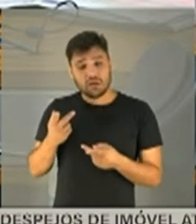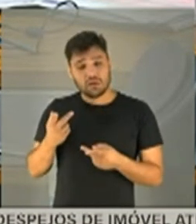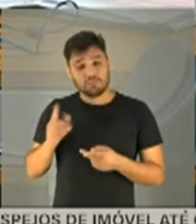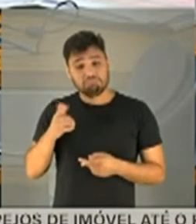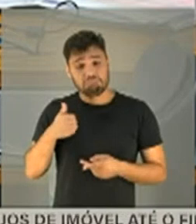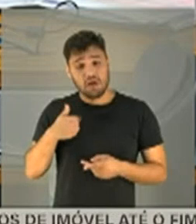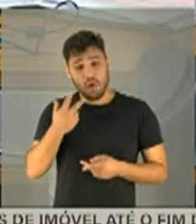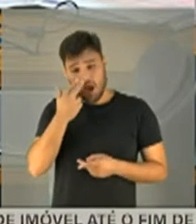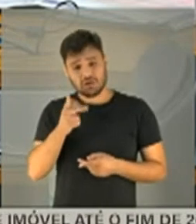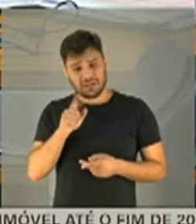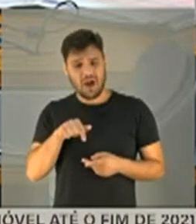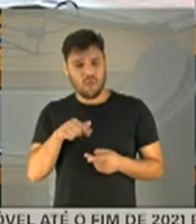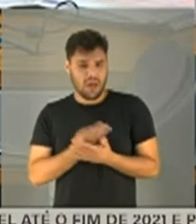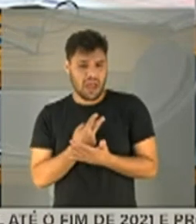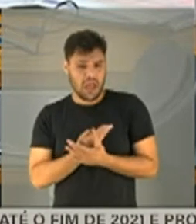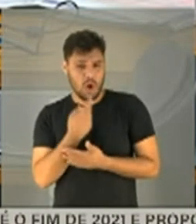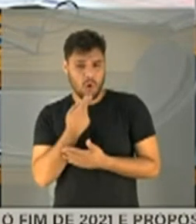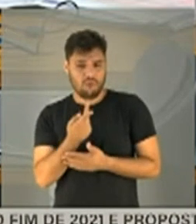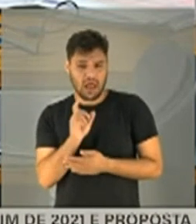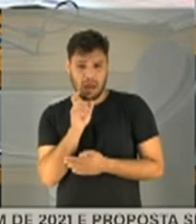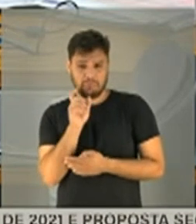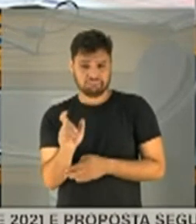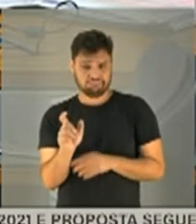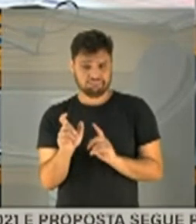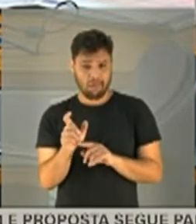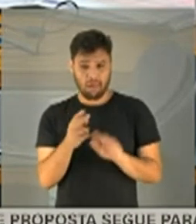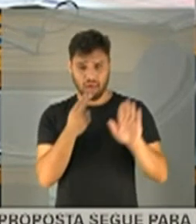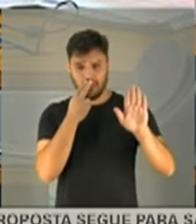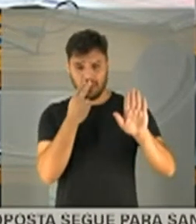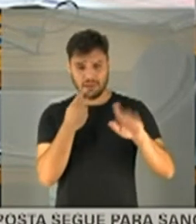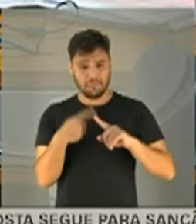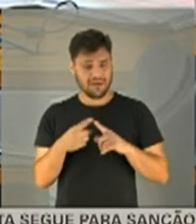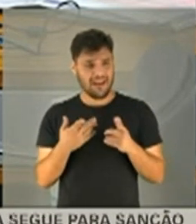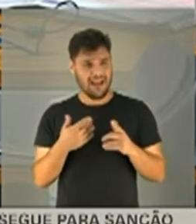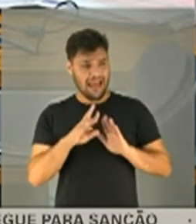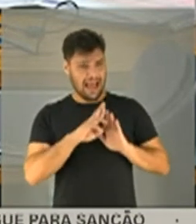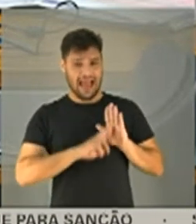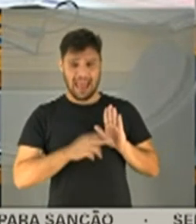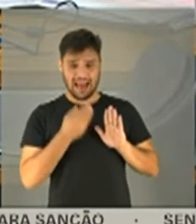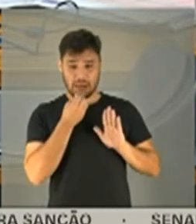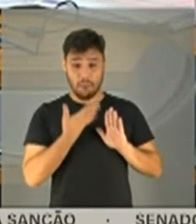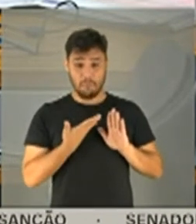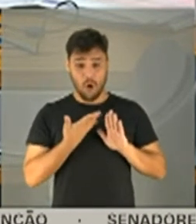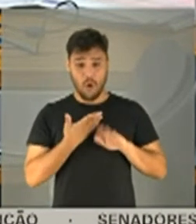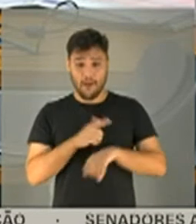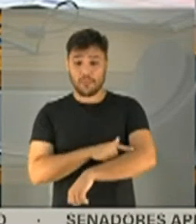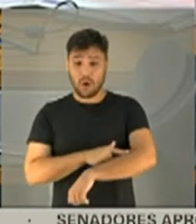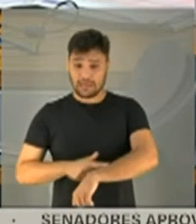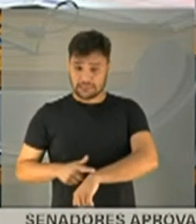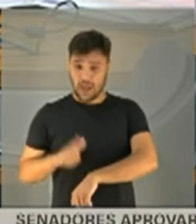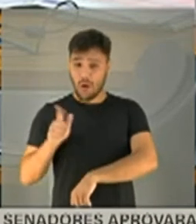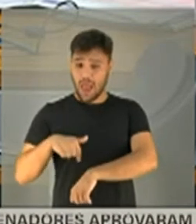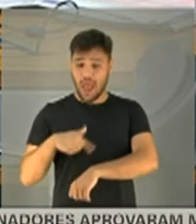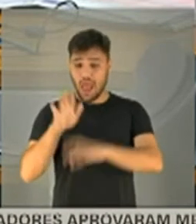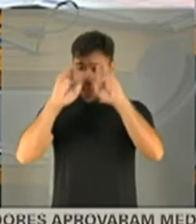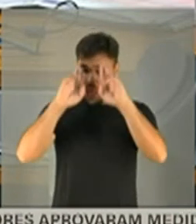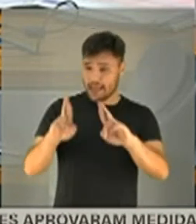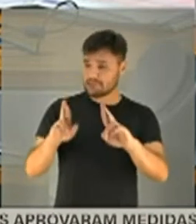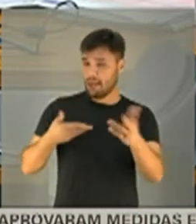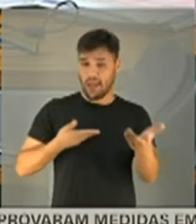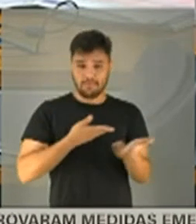acho que é um equívoco usar isso, porque eu acho que a regra da boa convivência é o respeito e a gente precisa